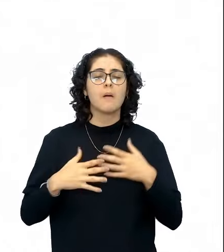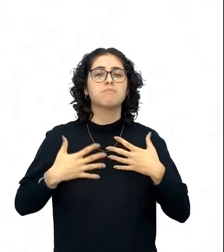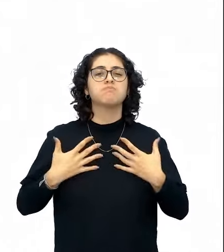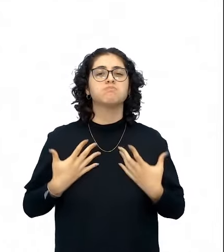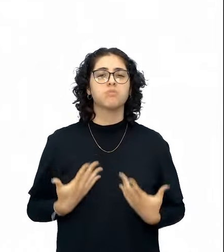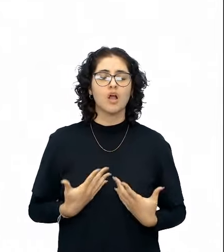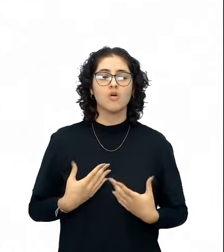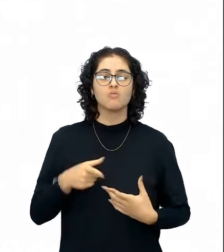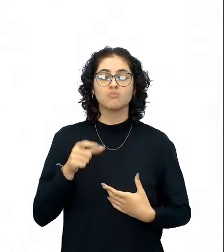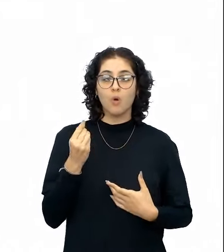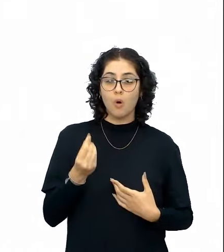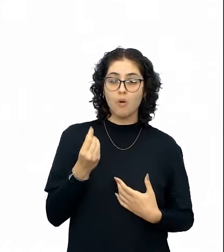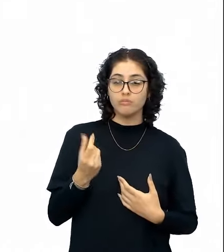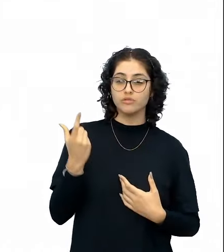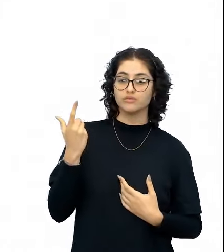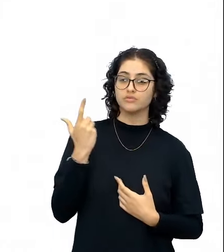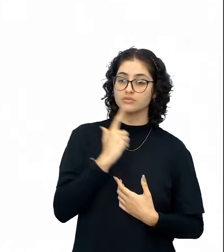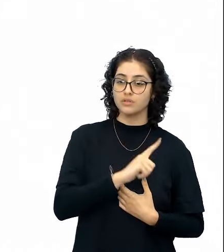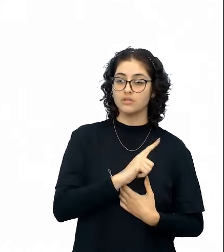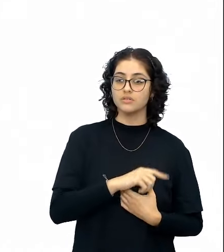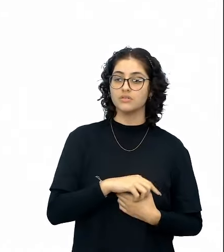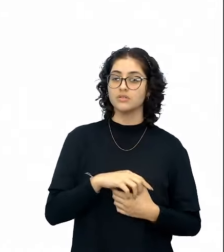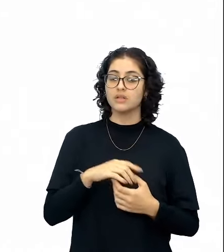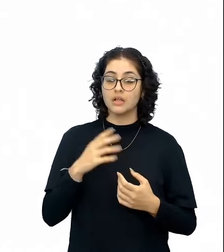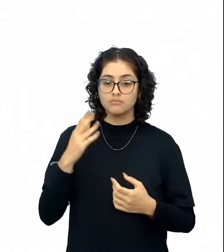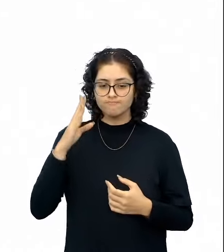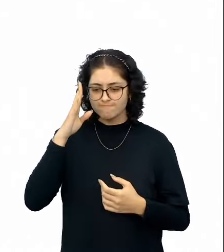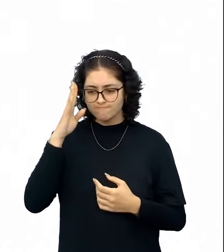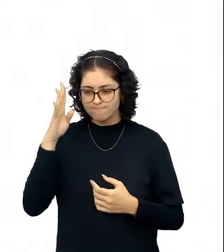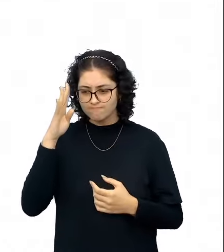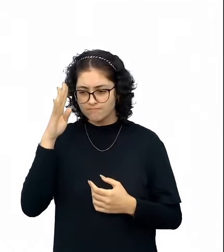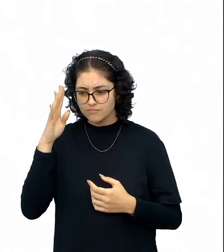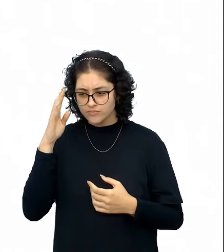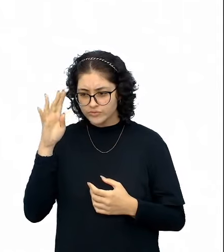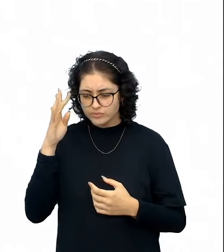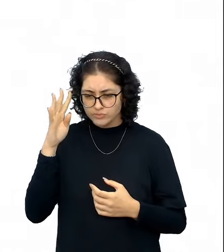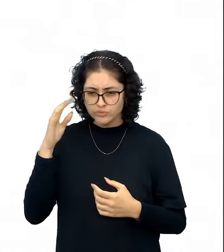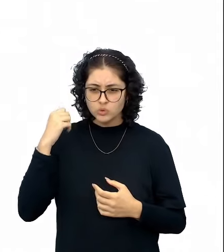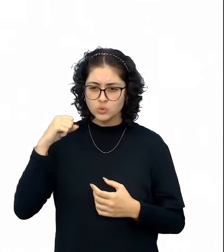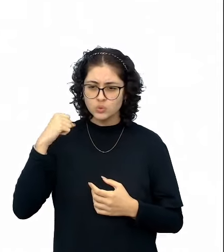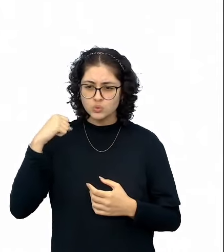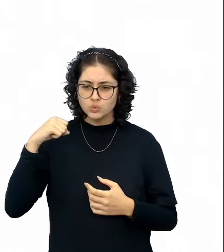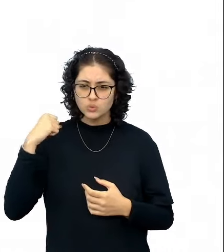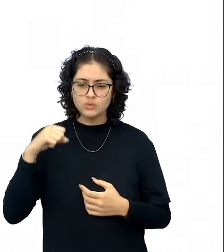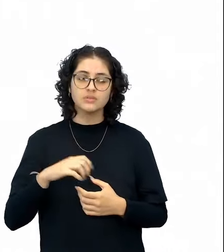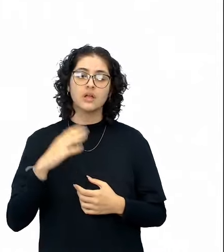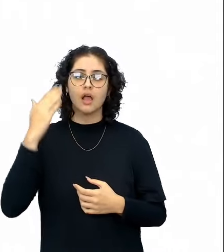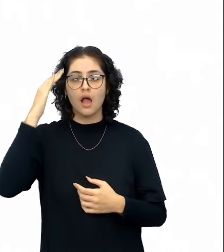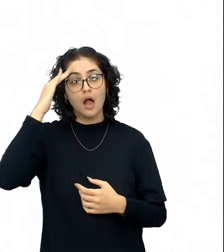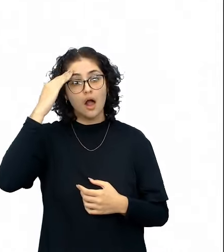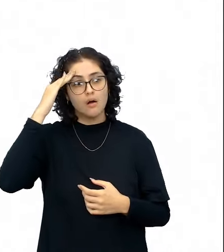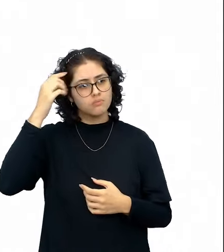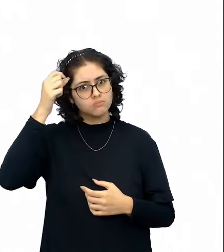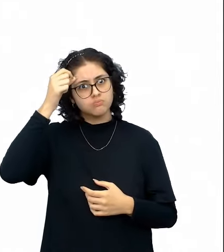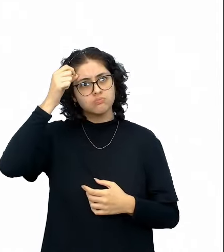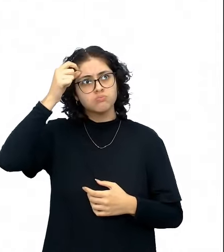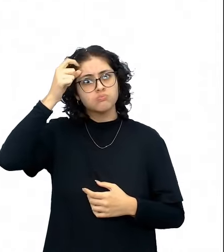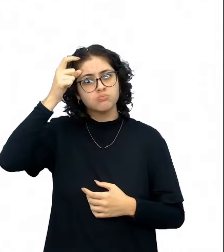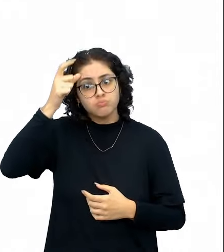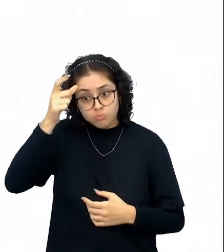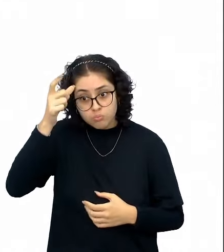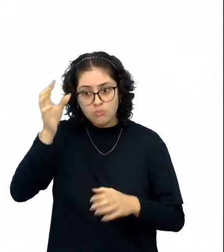como ele consegue exercitar o seu cérebro para entender melhor o texto,